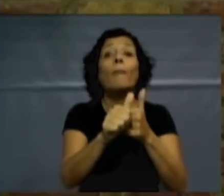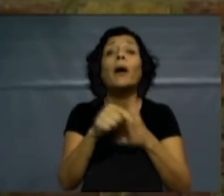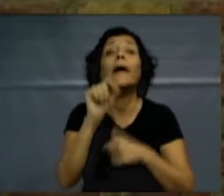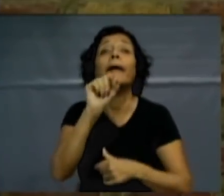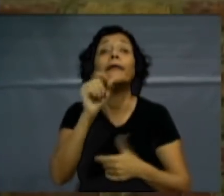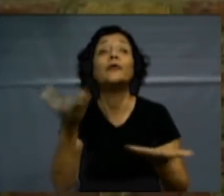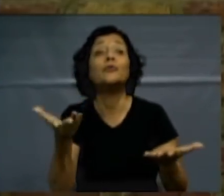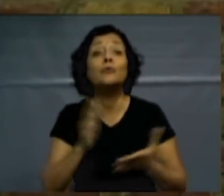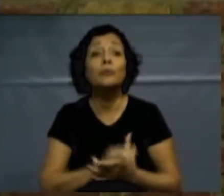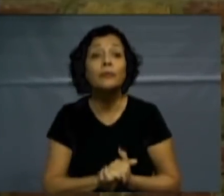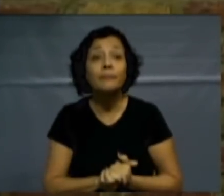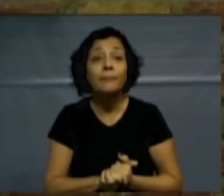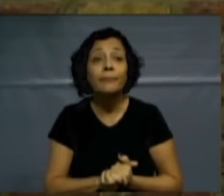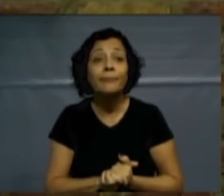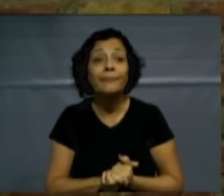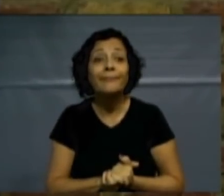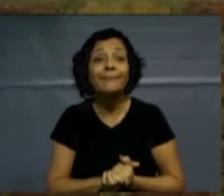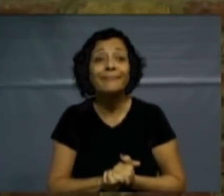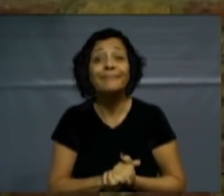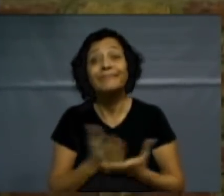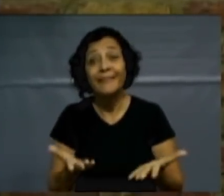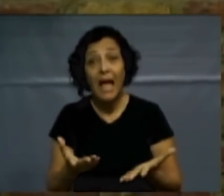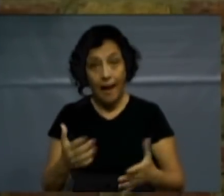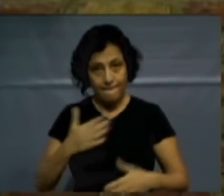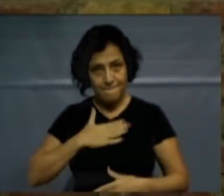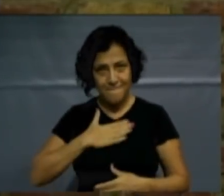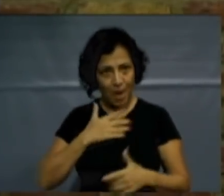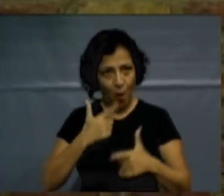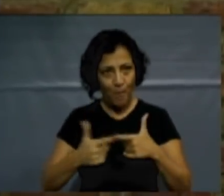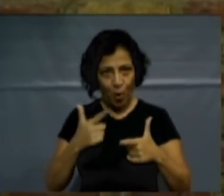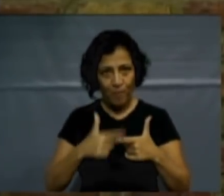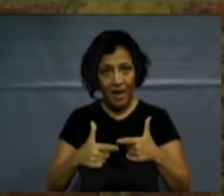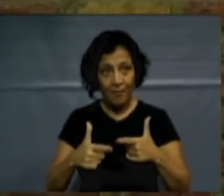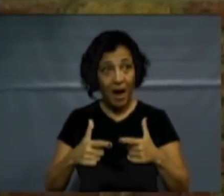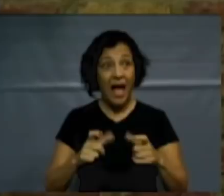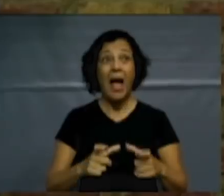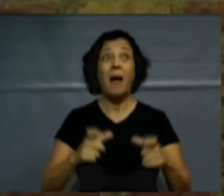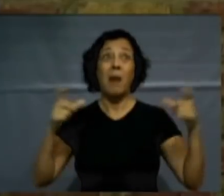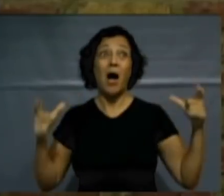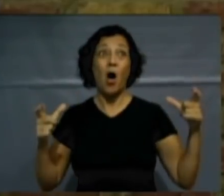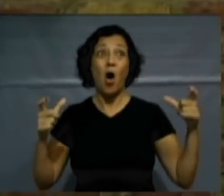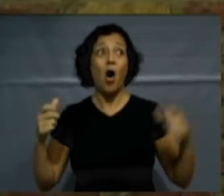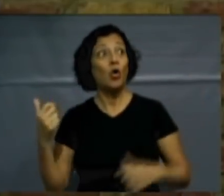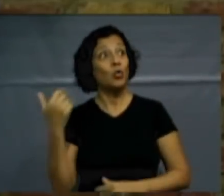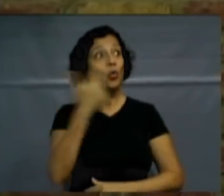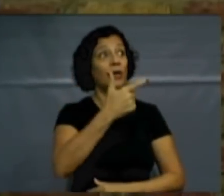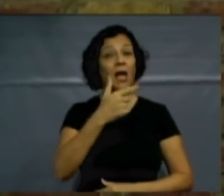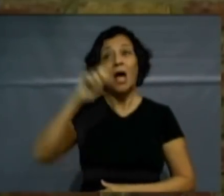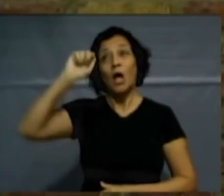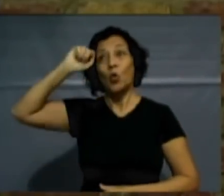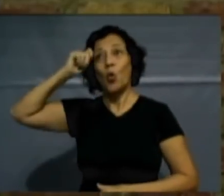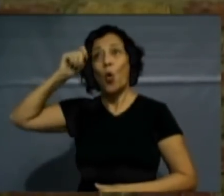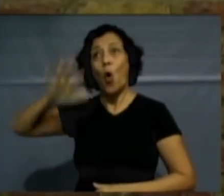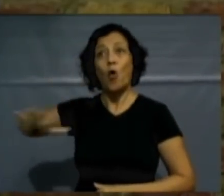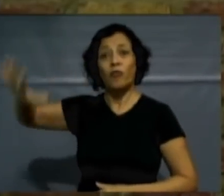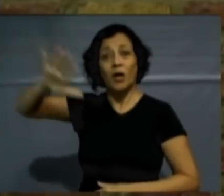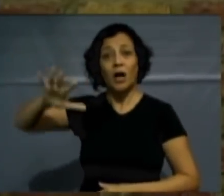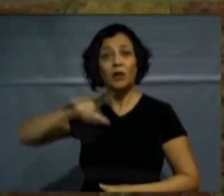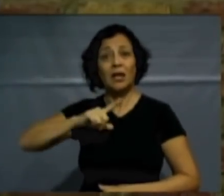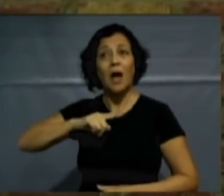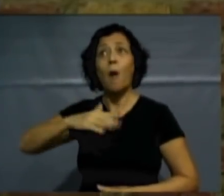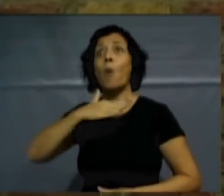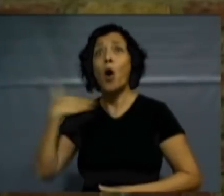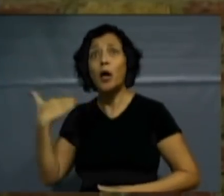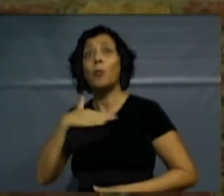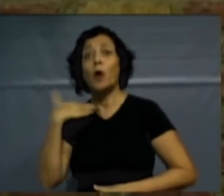isso? Mas será que o meu problema é pior do que o dos africanos que estão morrendo no meio dos oceanos? Porque